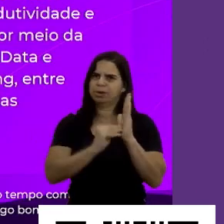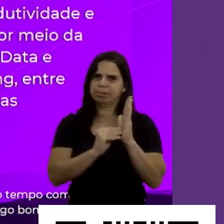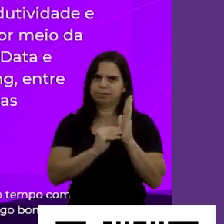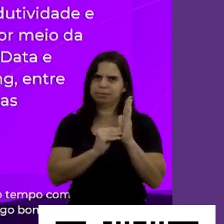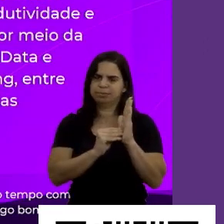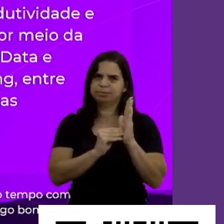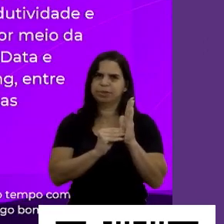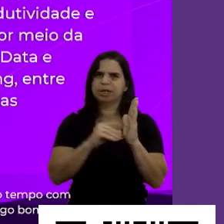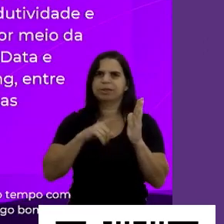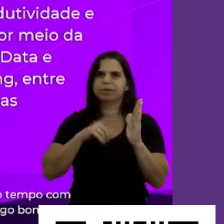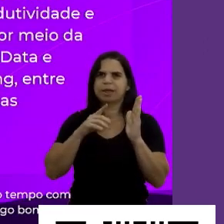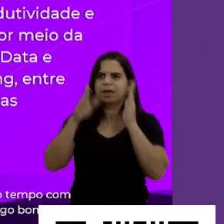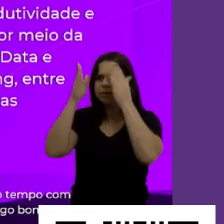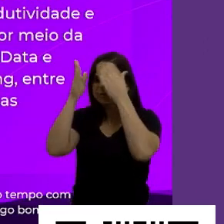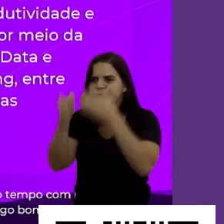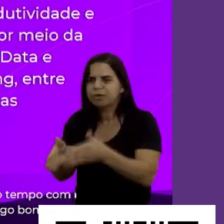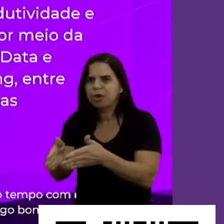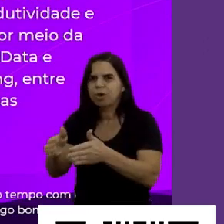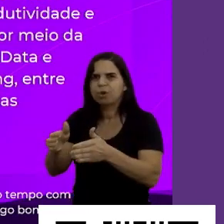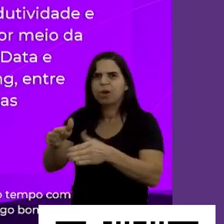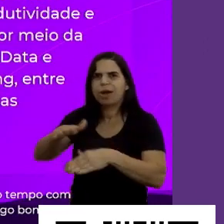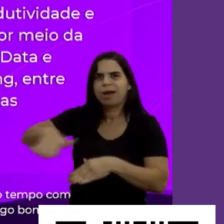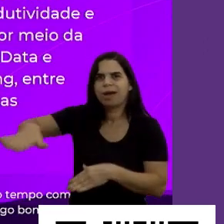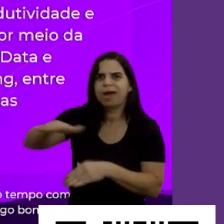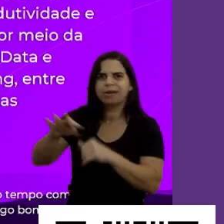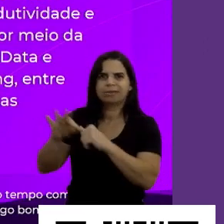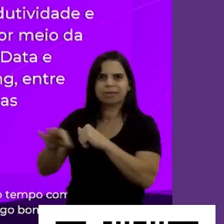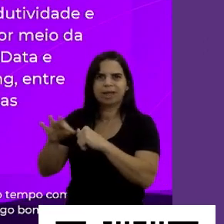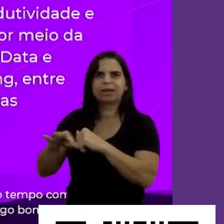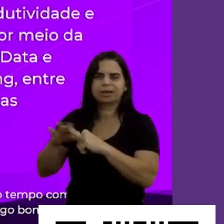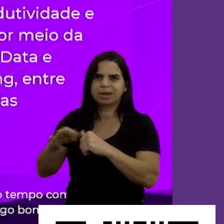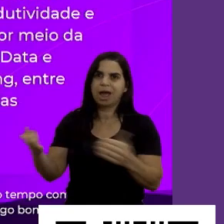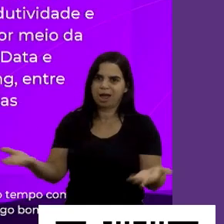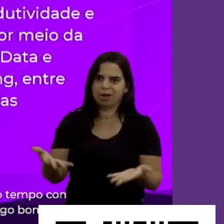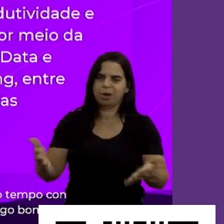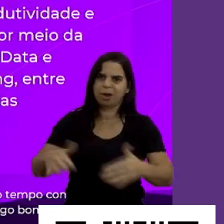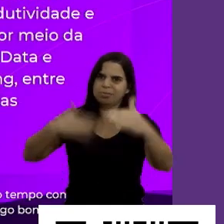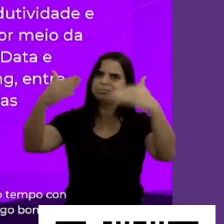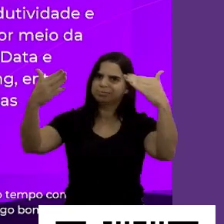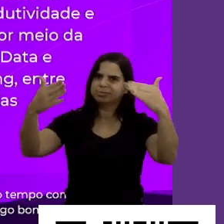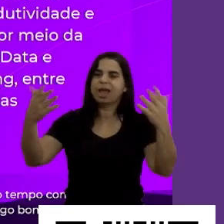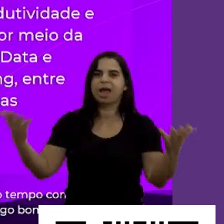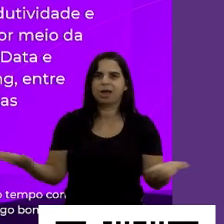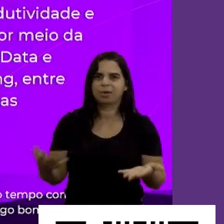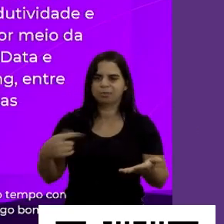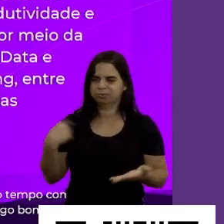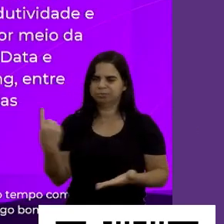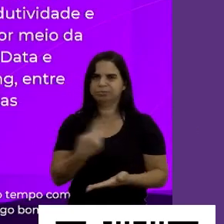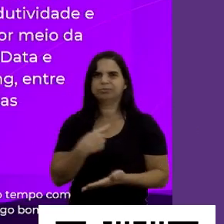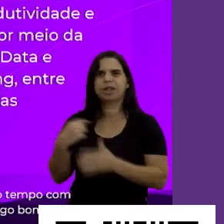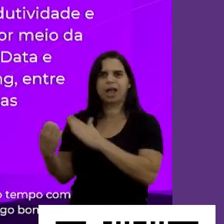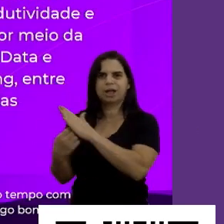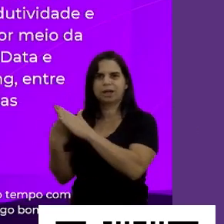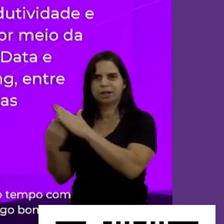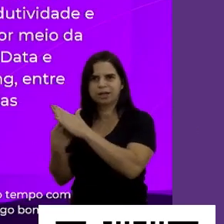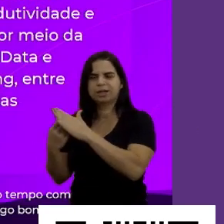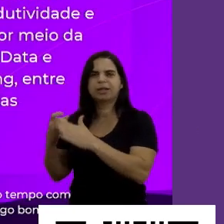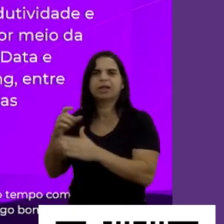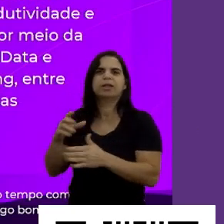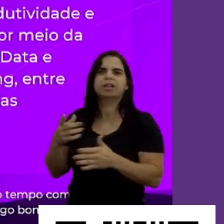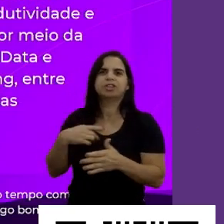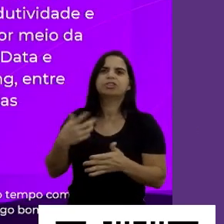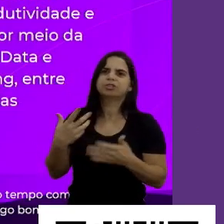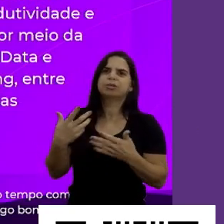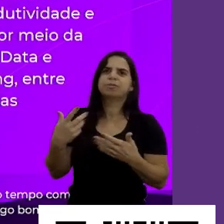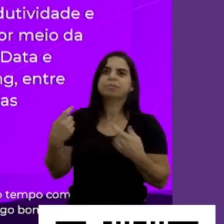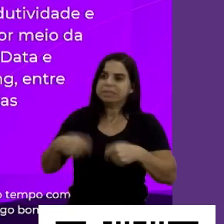ligada a área técnica está em alta demanda a gente por exemplo na nossa agência a gente não abre mão de pegar um projeto que a gente